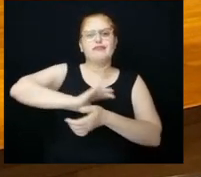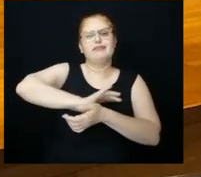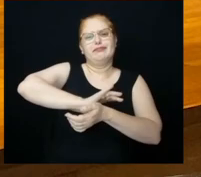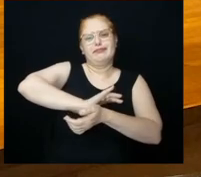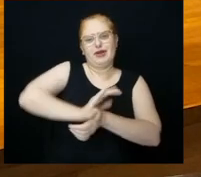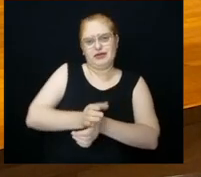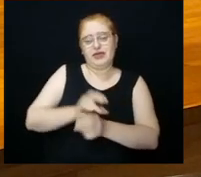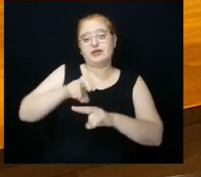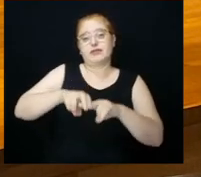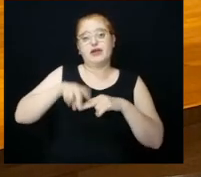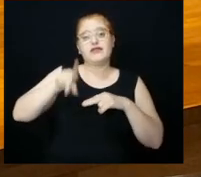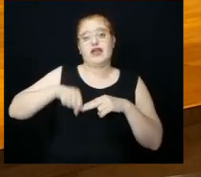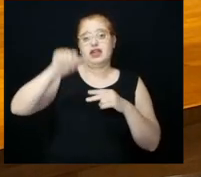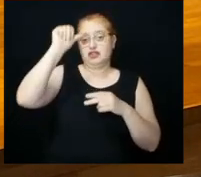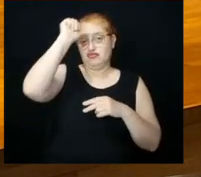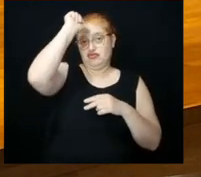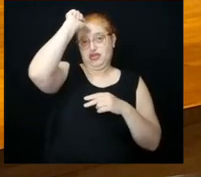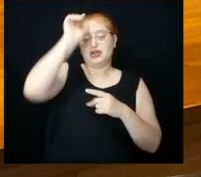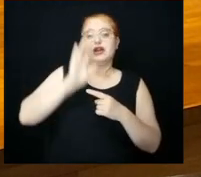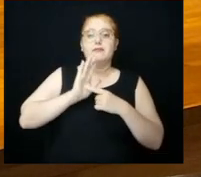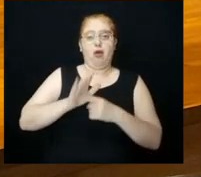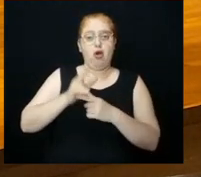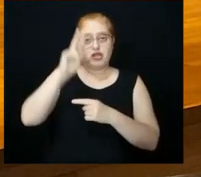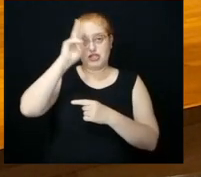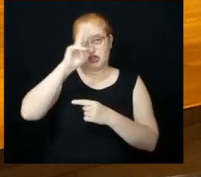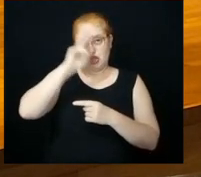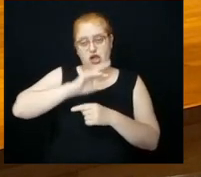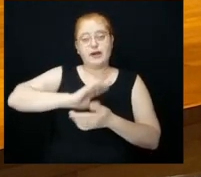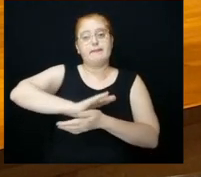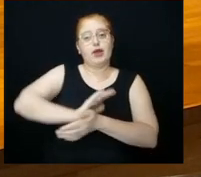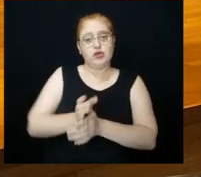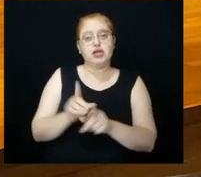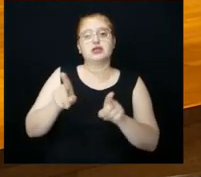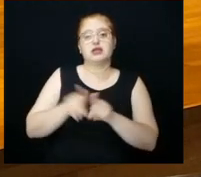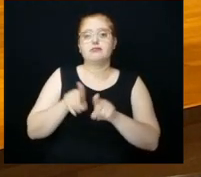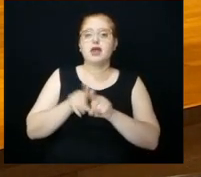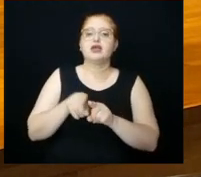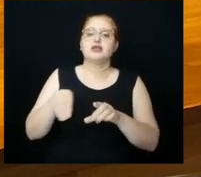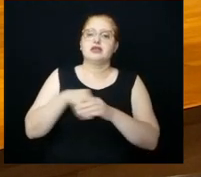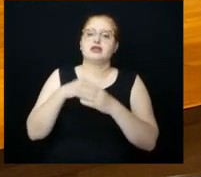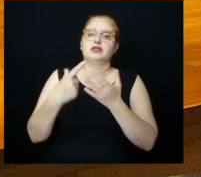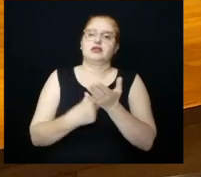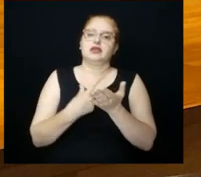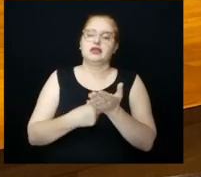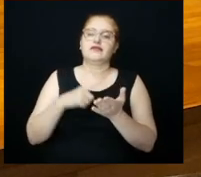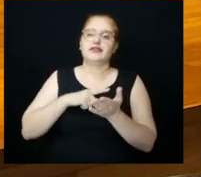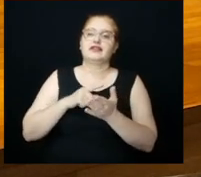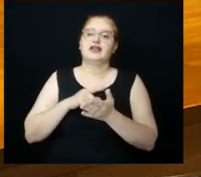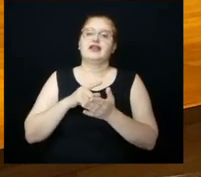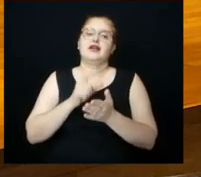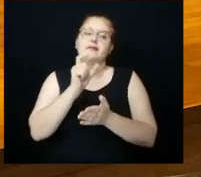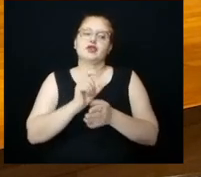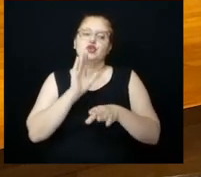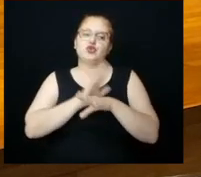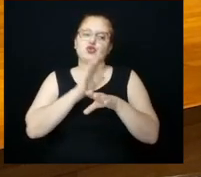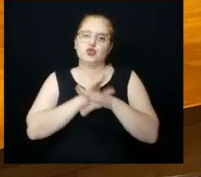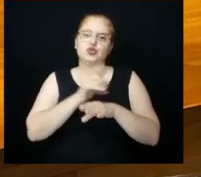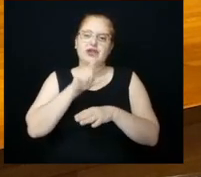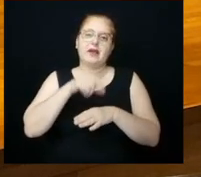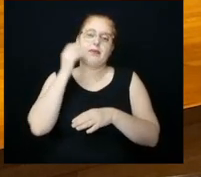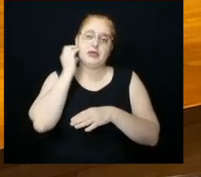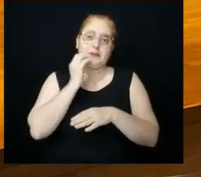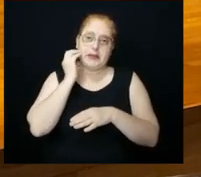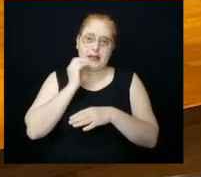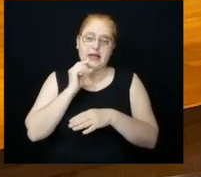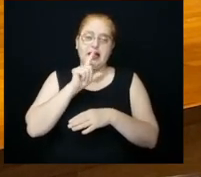por ser indiano. E aí ele traz aqui a história do preconceito também. Ele tem um ajudante que é moçambicano, que é uma